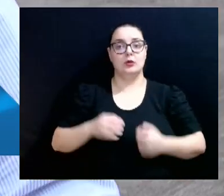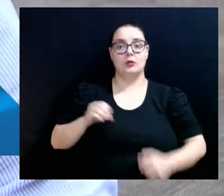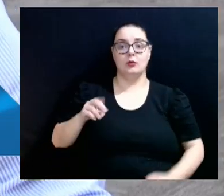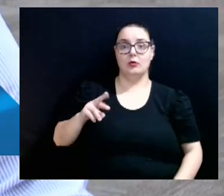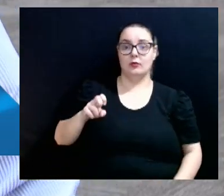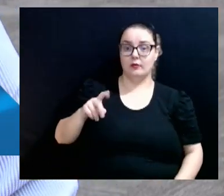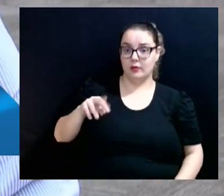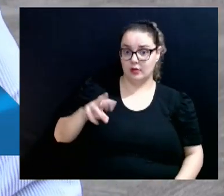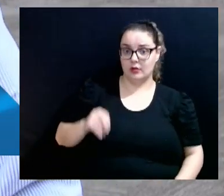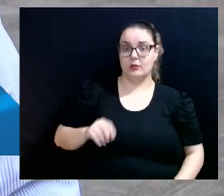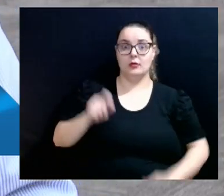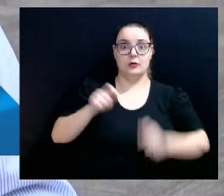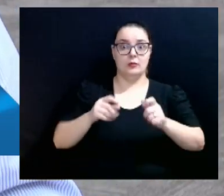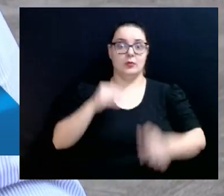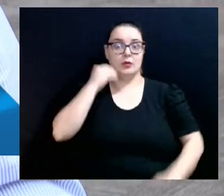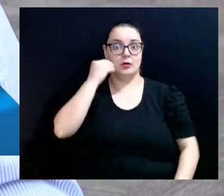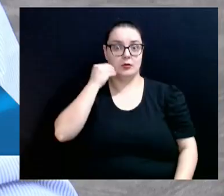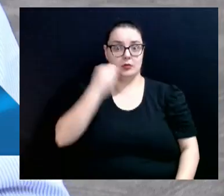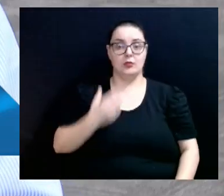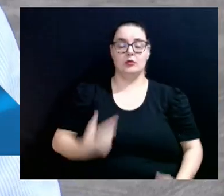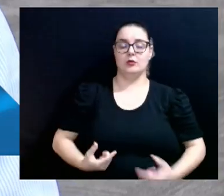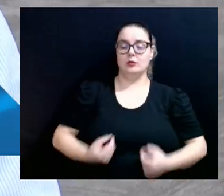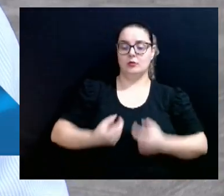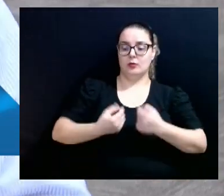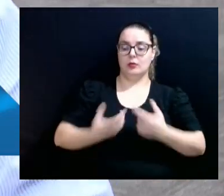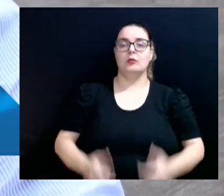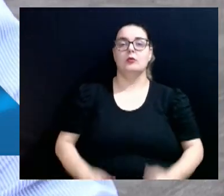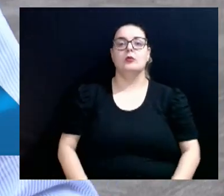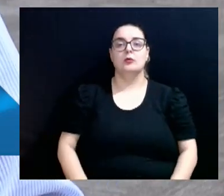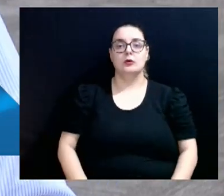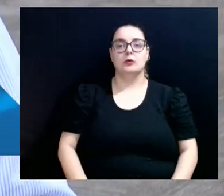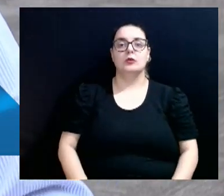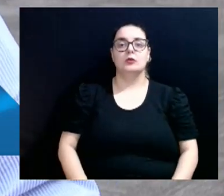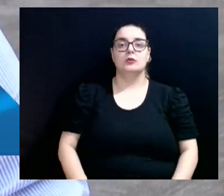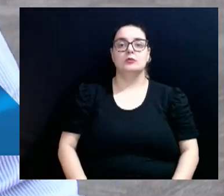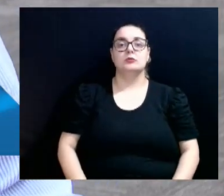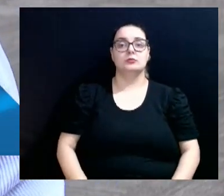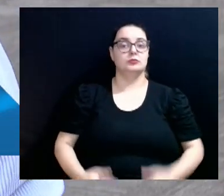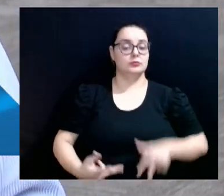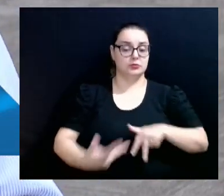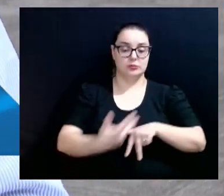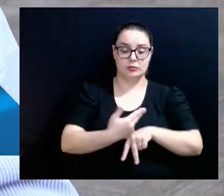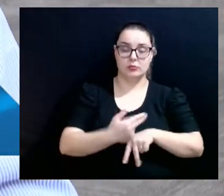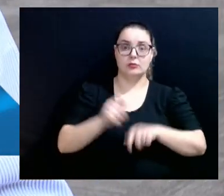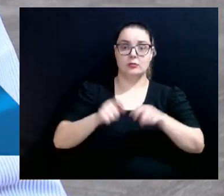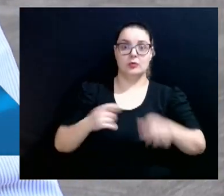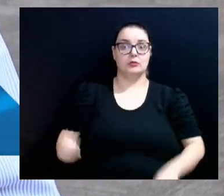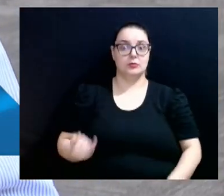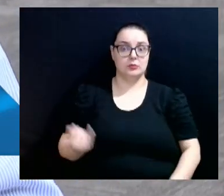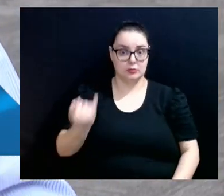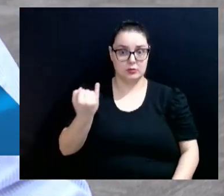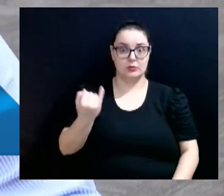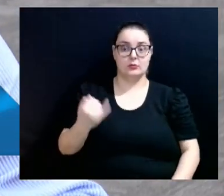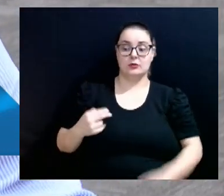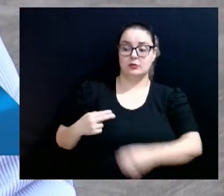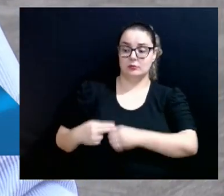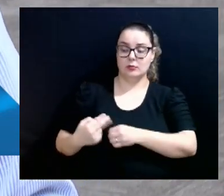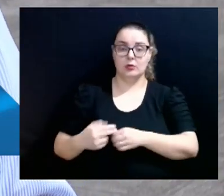né, oncologistas, cirurgiões, pessoas renomadas da Unicamp, do Grupo